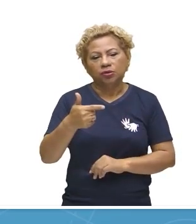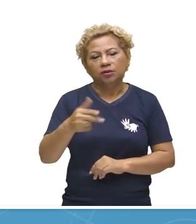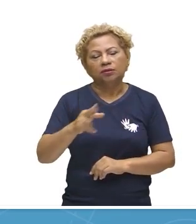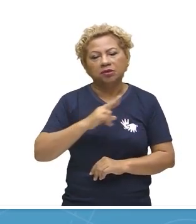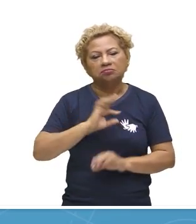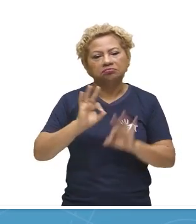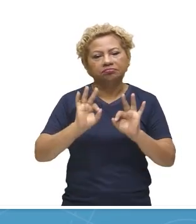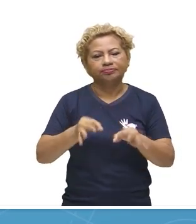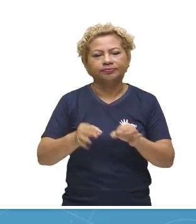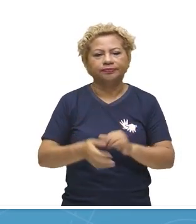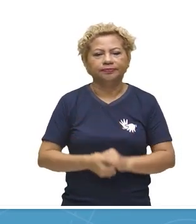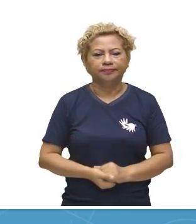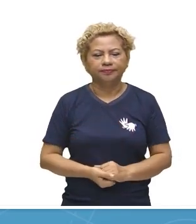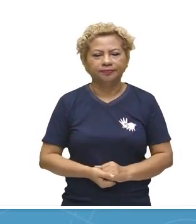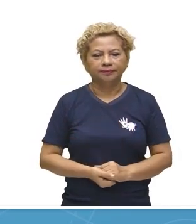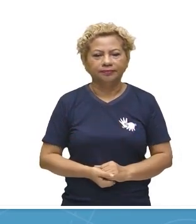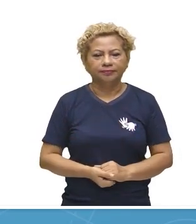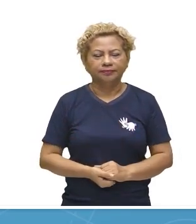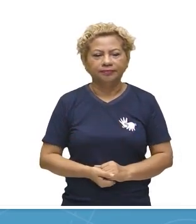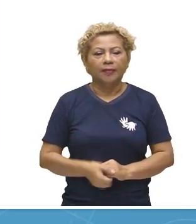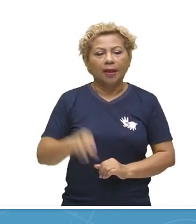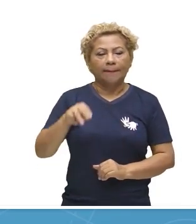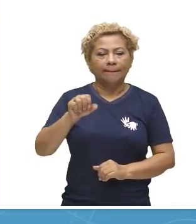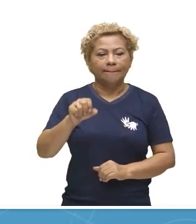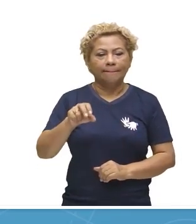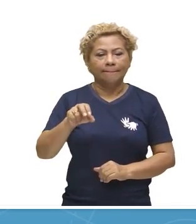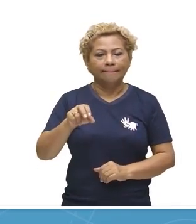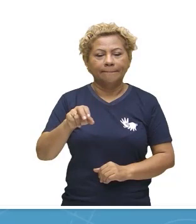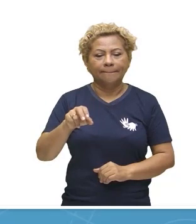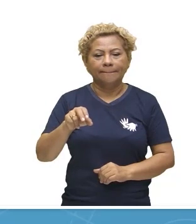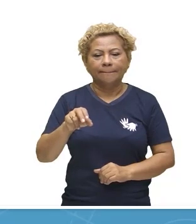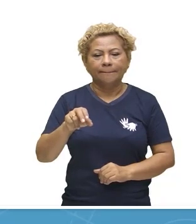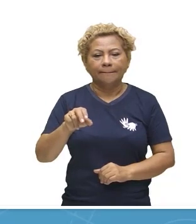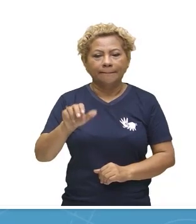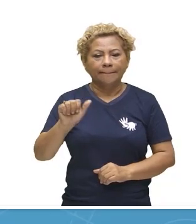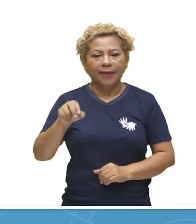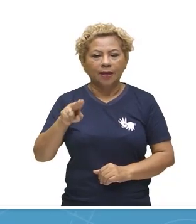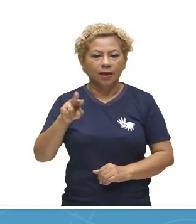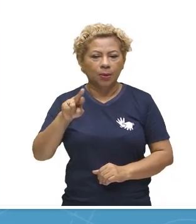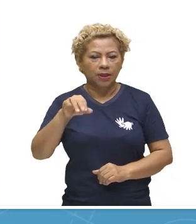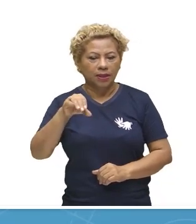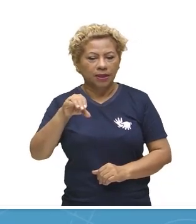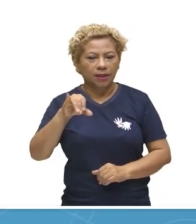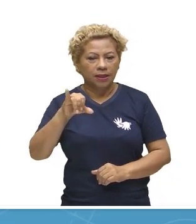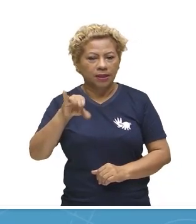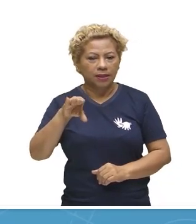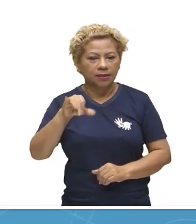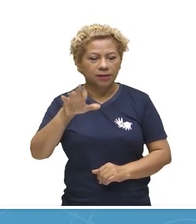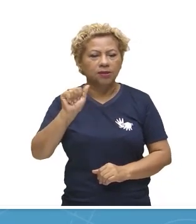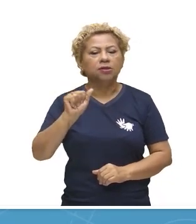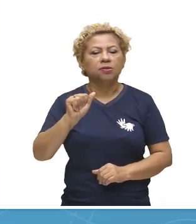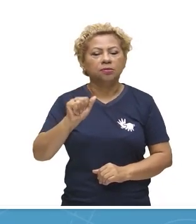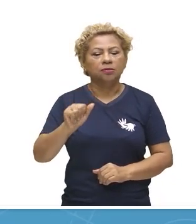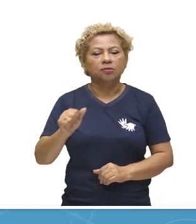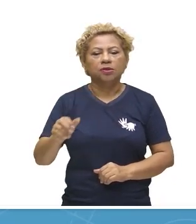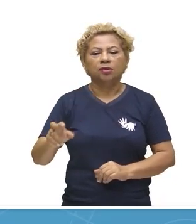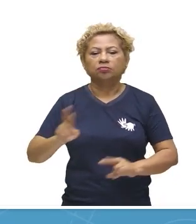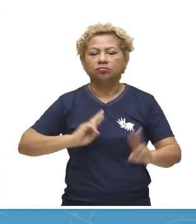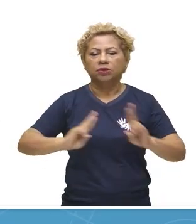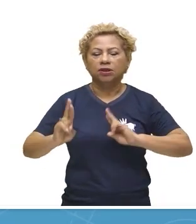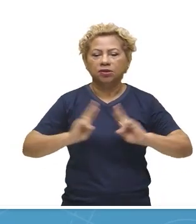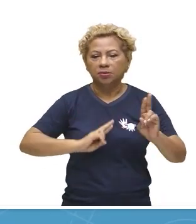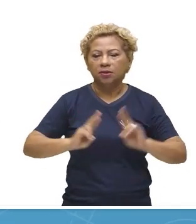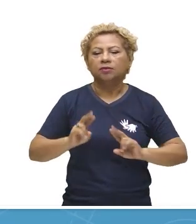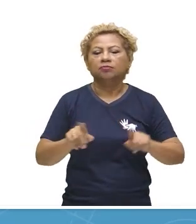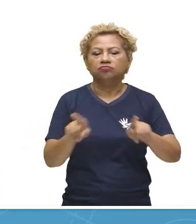colocou. Maurício colocou que a questão 1, 2 ao quadrado é igual a 2 vezes 2, que é igual a 4, então a raiz quadrada de 4